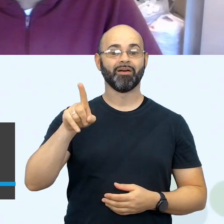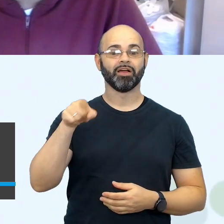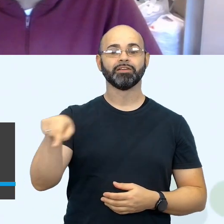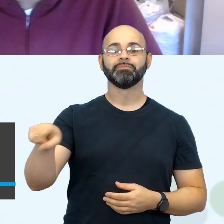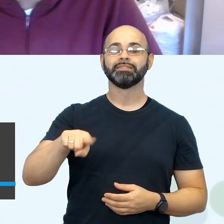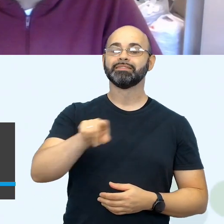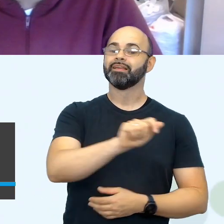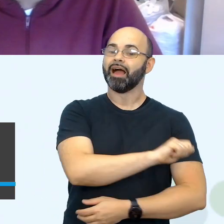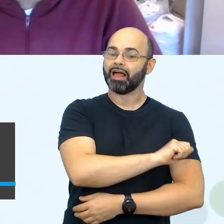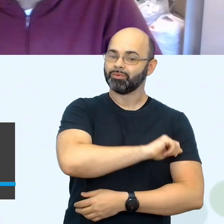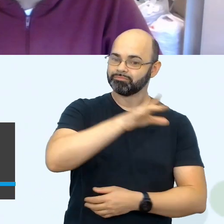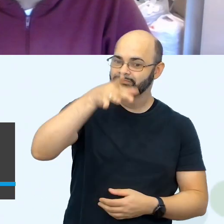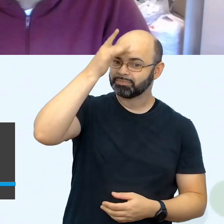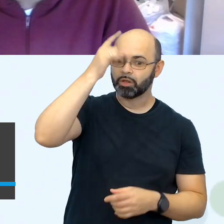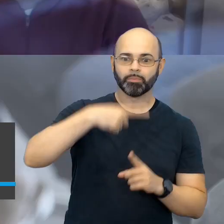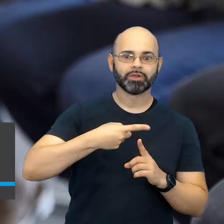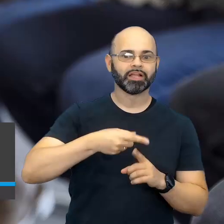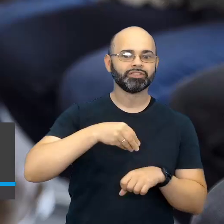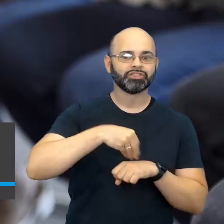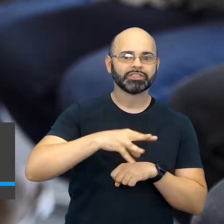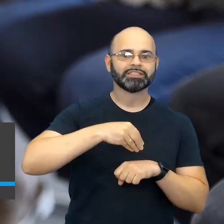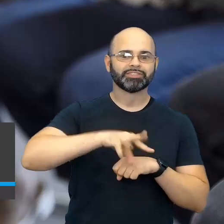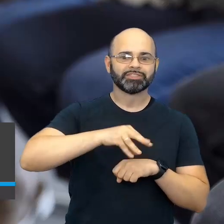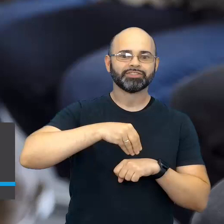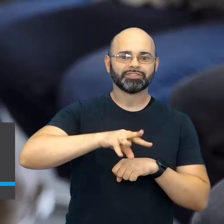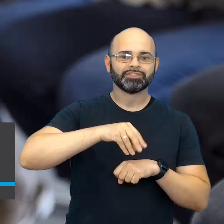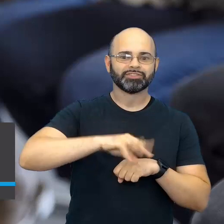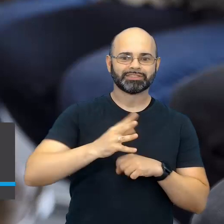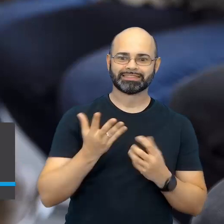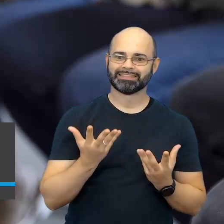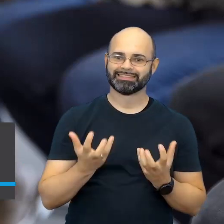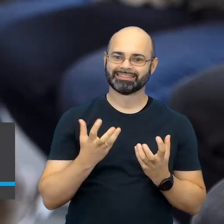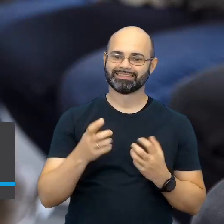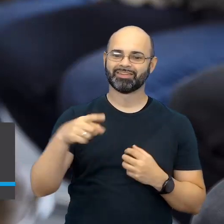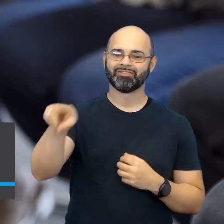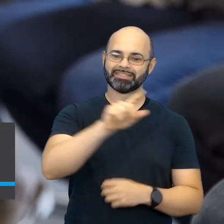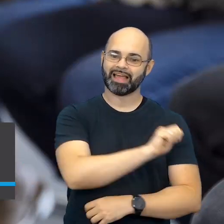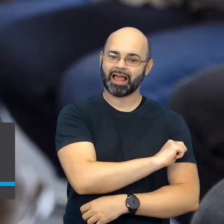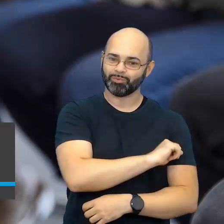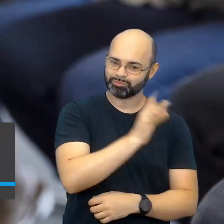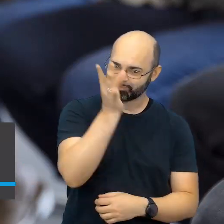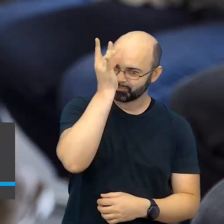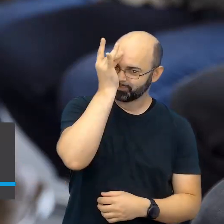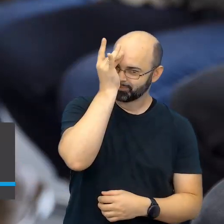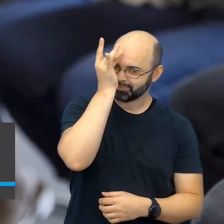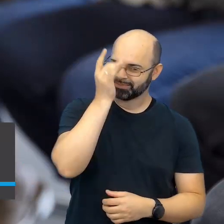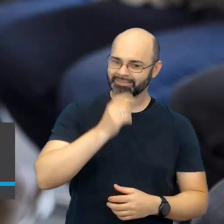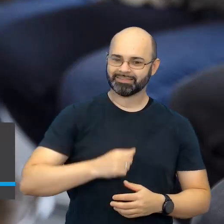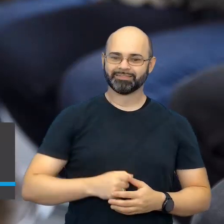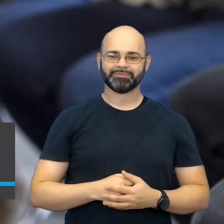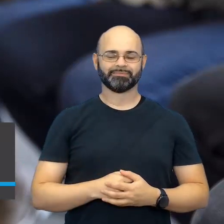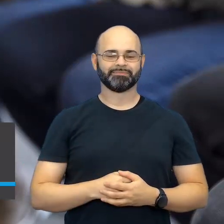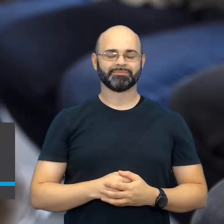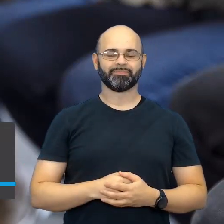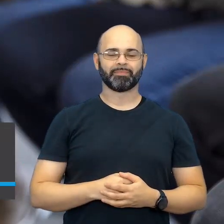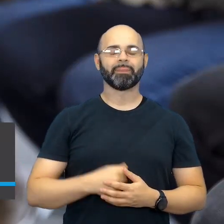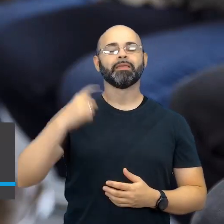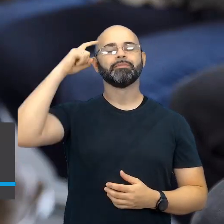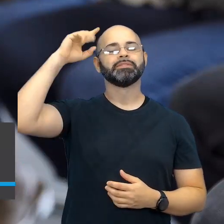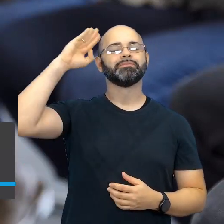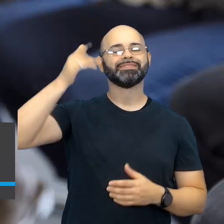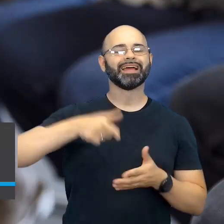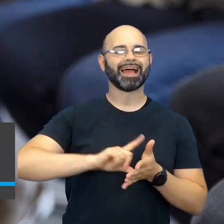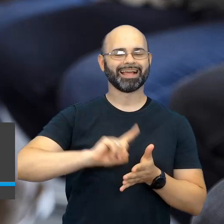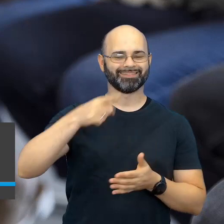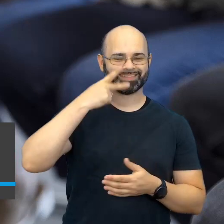guardar, porque são várias dicas. Agora, o que eu achei interessante você falar, dentre as coisas que o estudante tem que pensar, é que o mais importante, aí você já começou falando